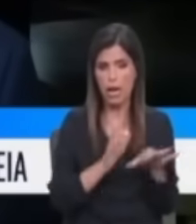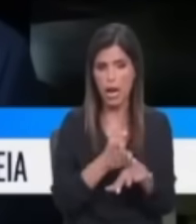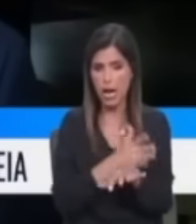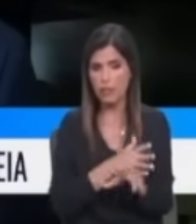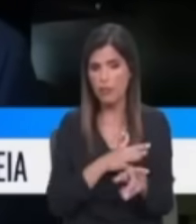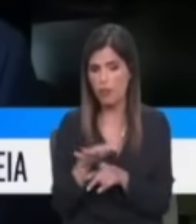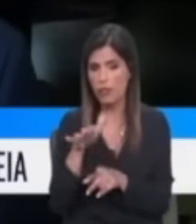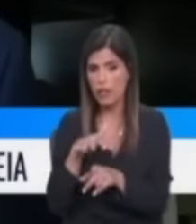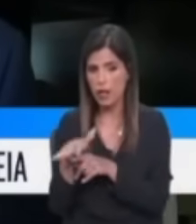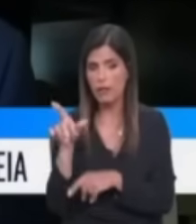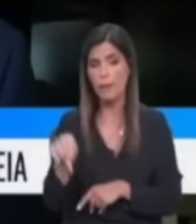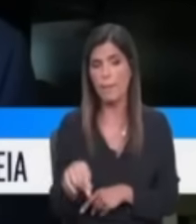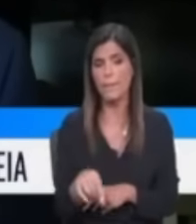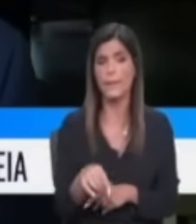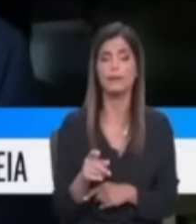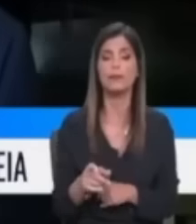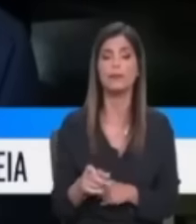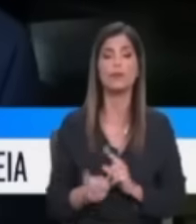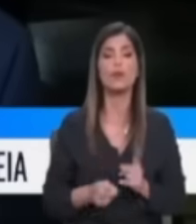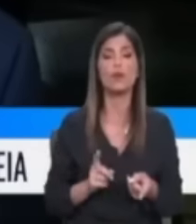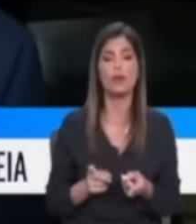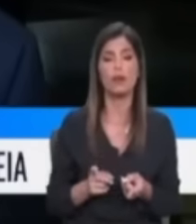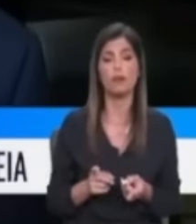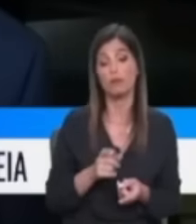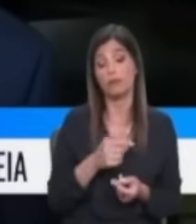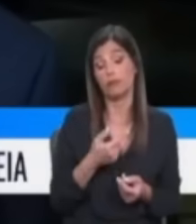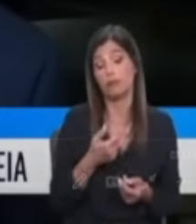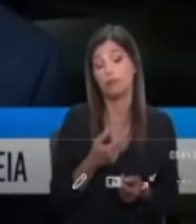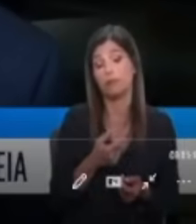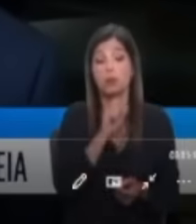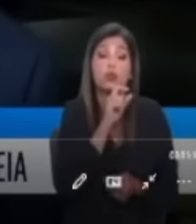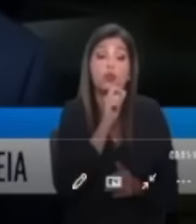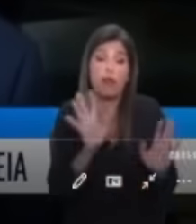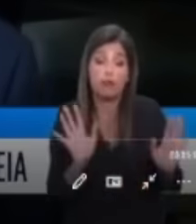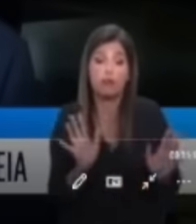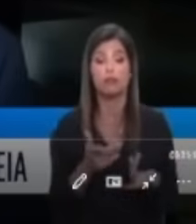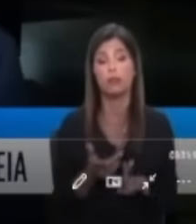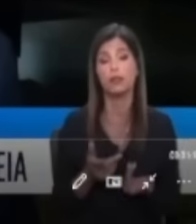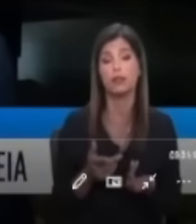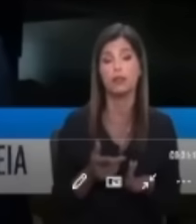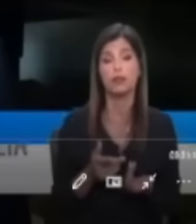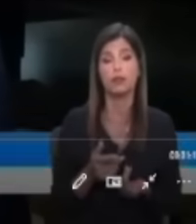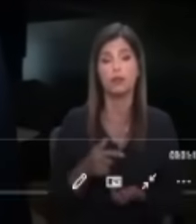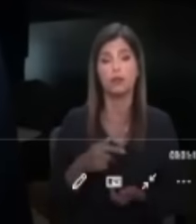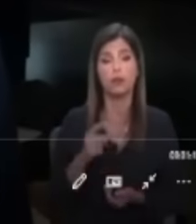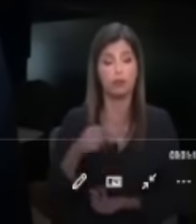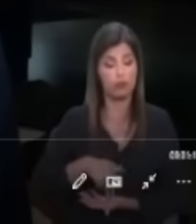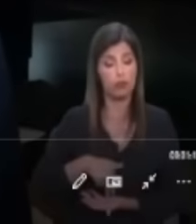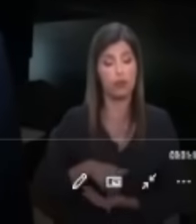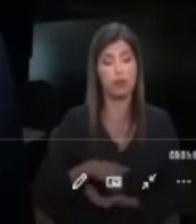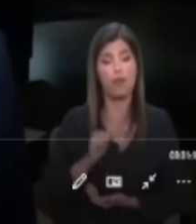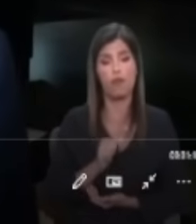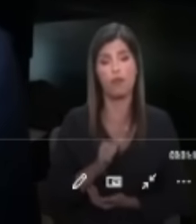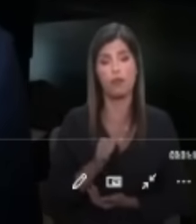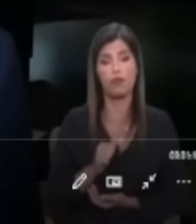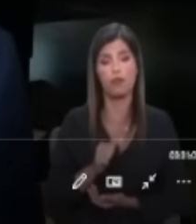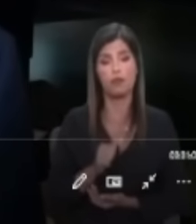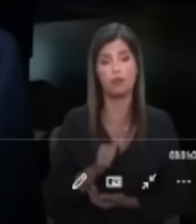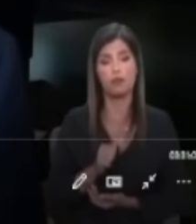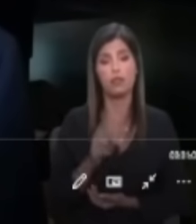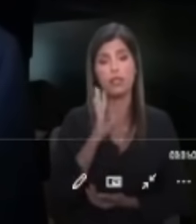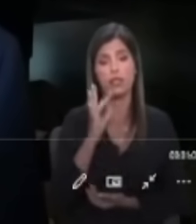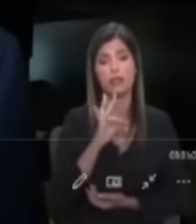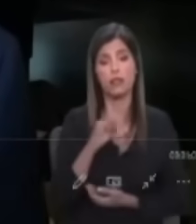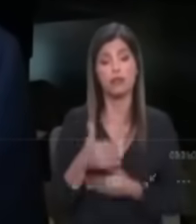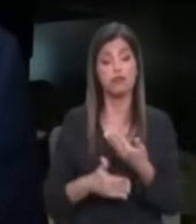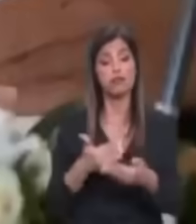influenciar aquilo, tanto quanto é possível influenciar, com o seu peso, aquilo que se possa